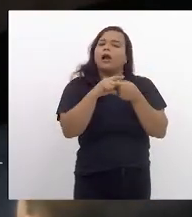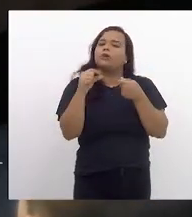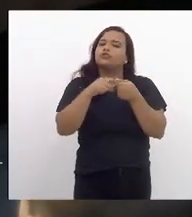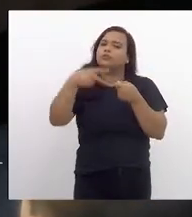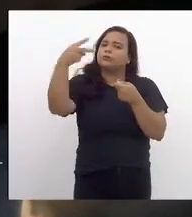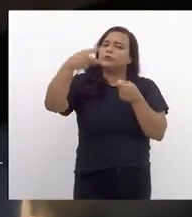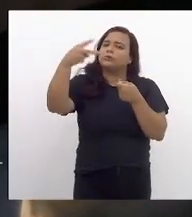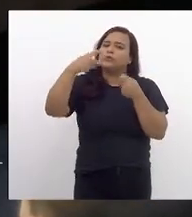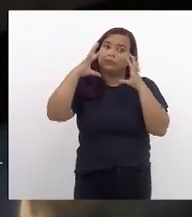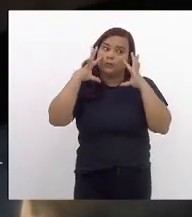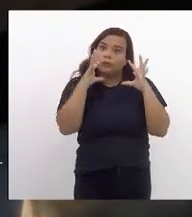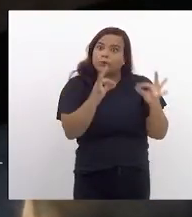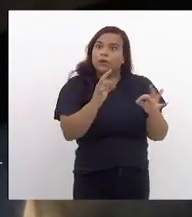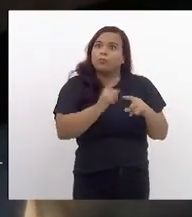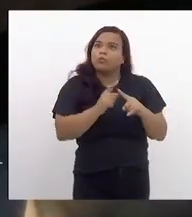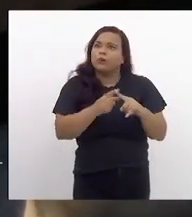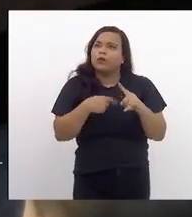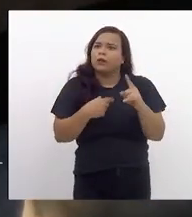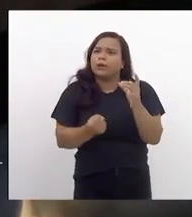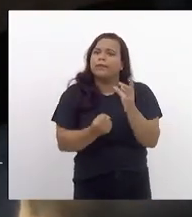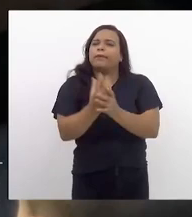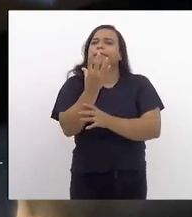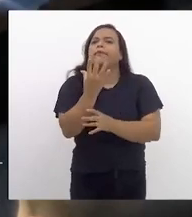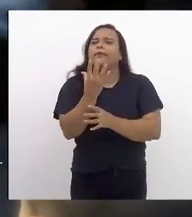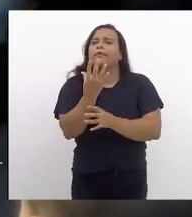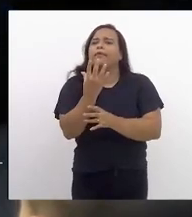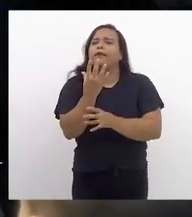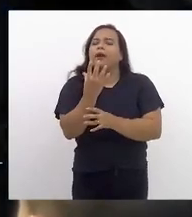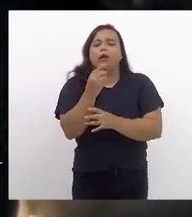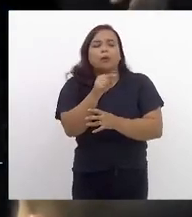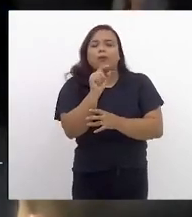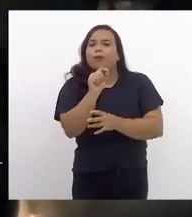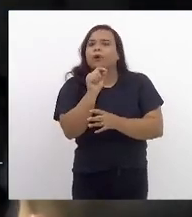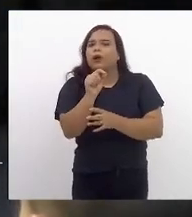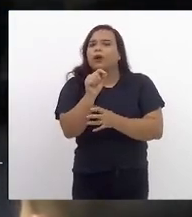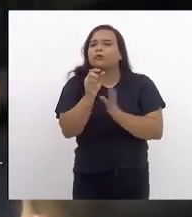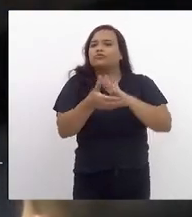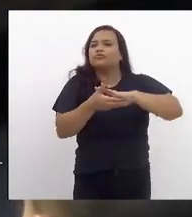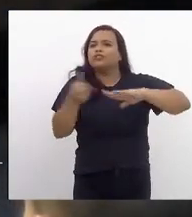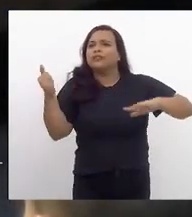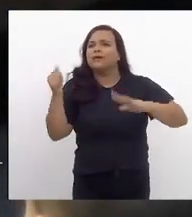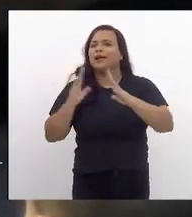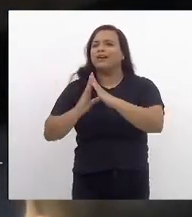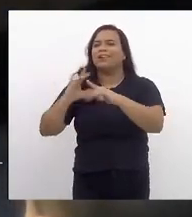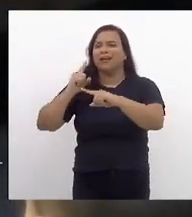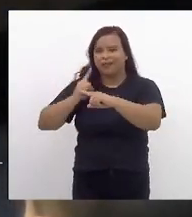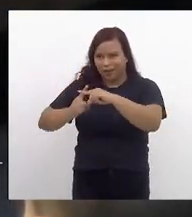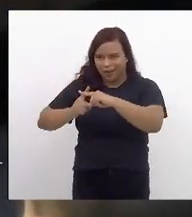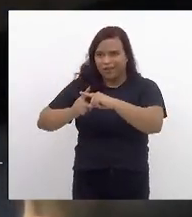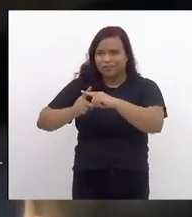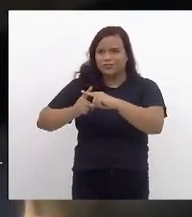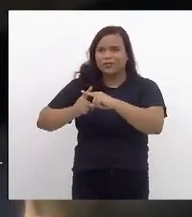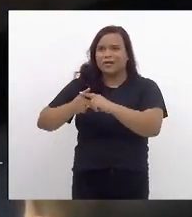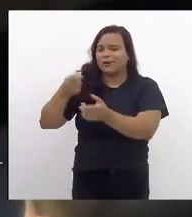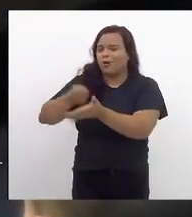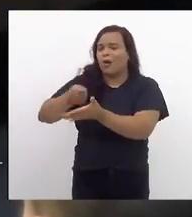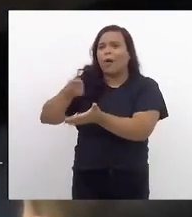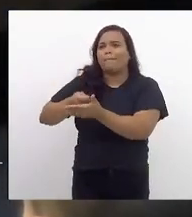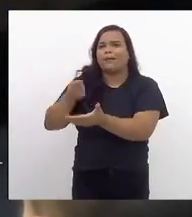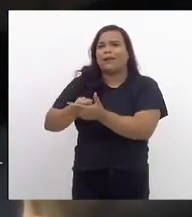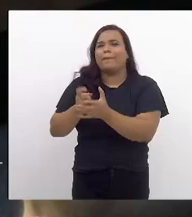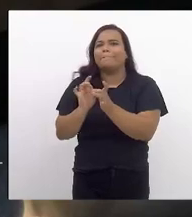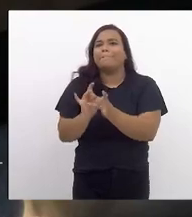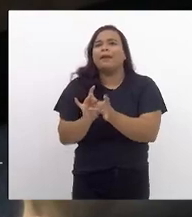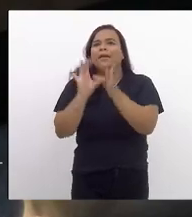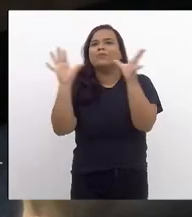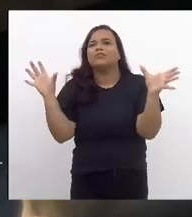que exclui as igrejas da obrigatoriedade de permitir a amamentação pública. Então, é nesse sentido